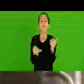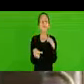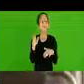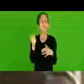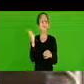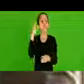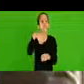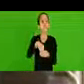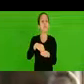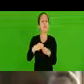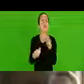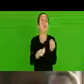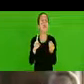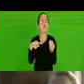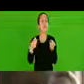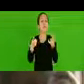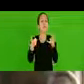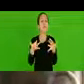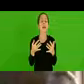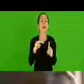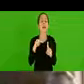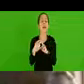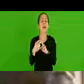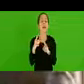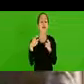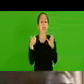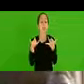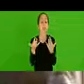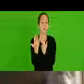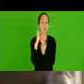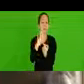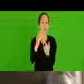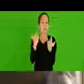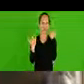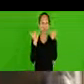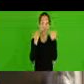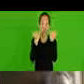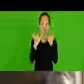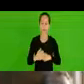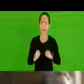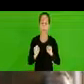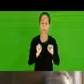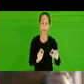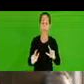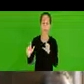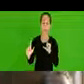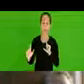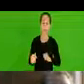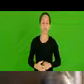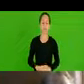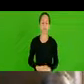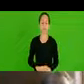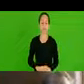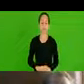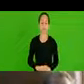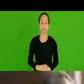de como vamos trabalhar aqueles dados, não é? pode passar? Então,